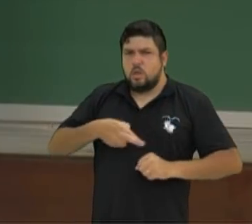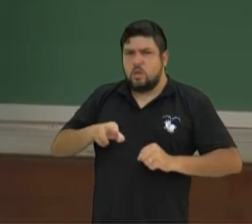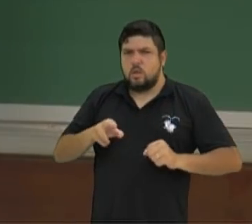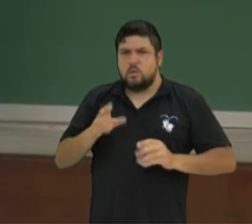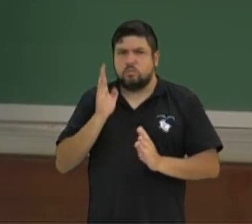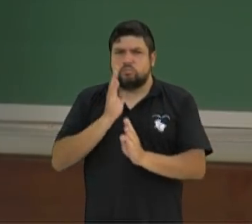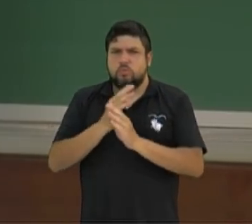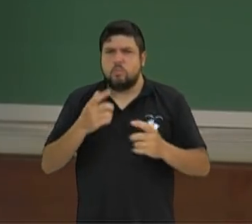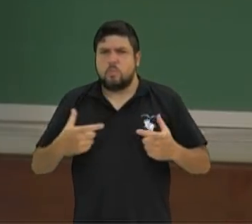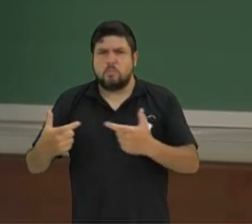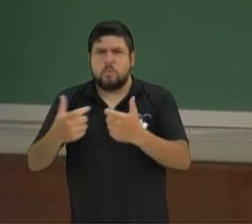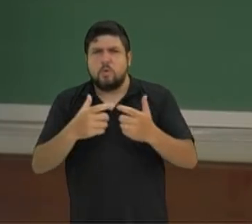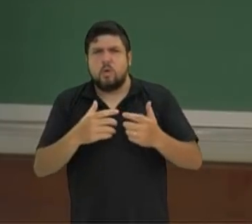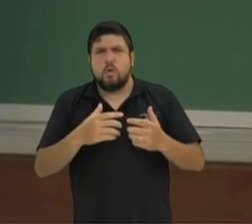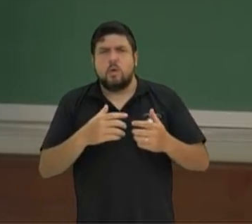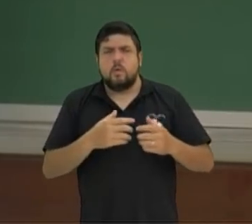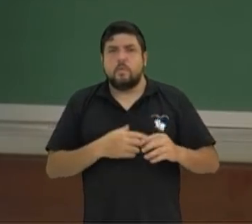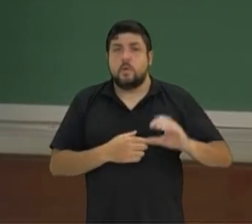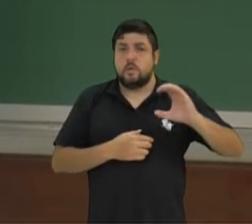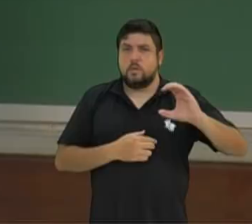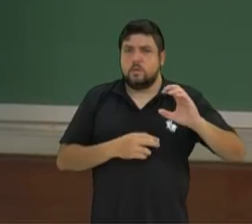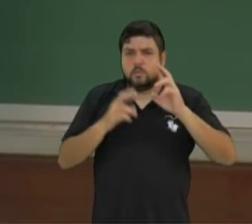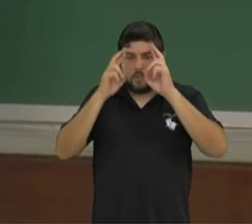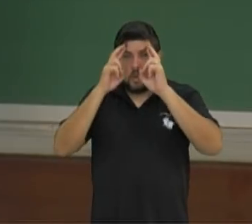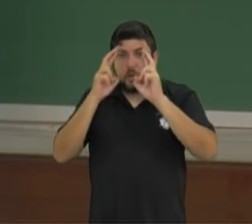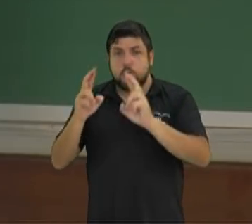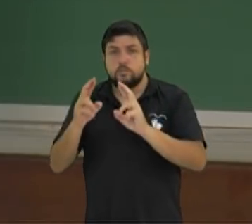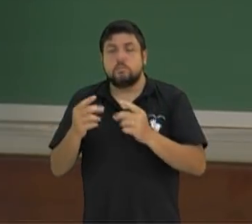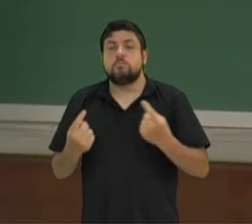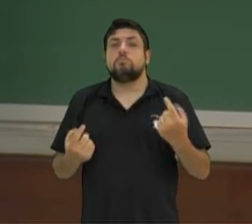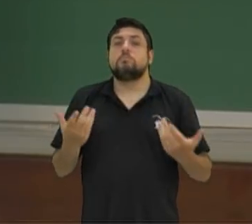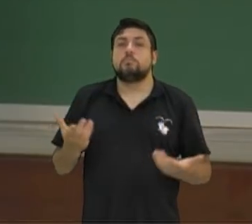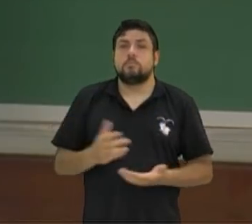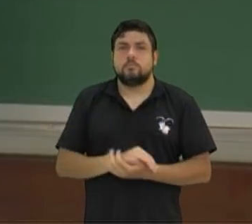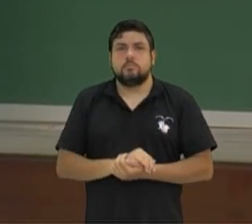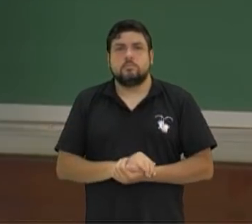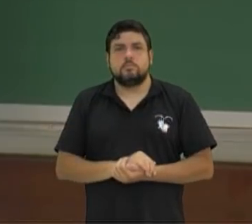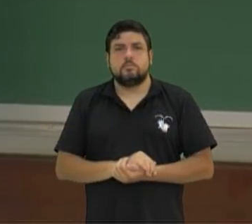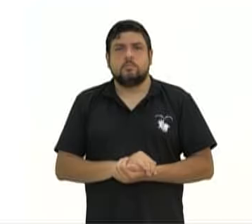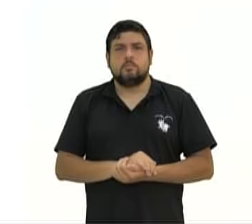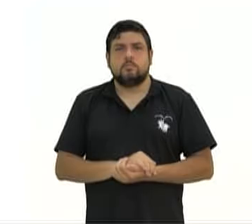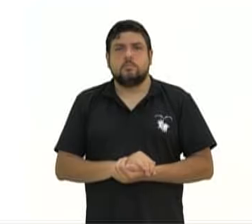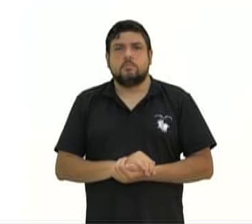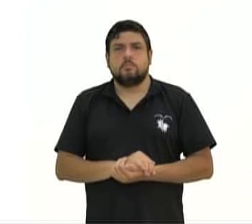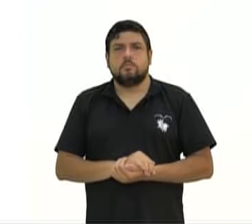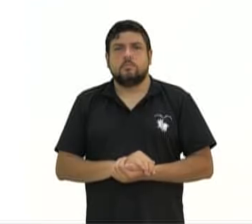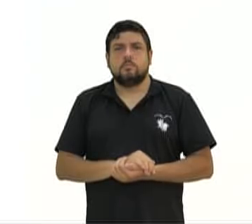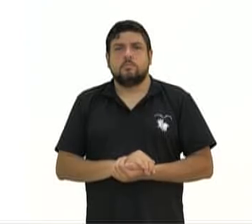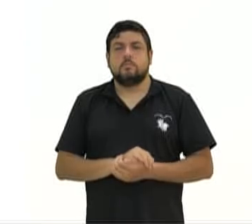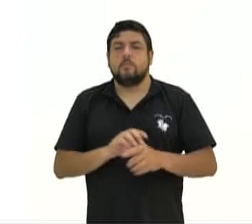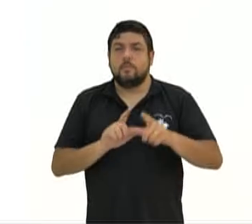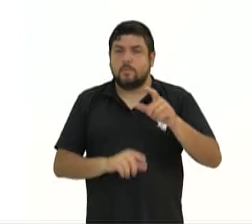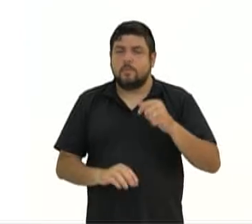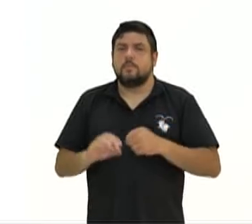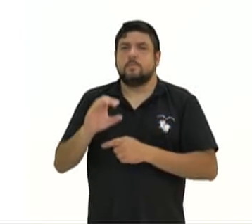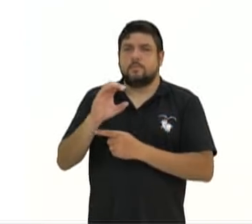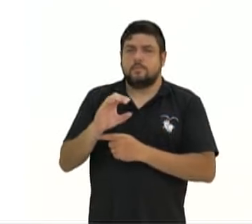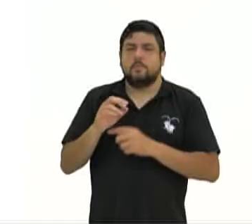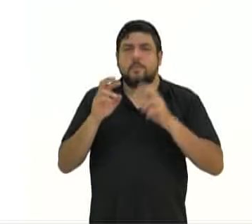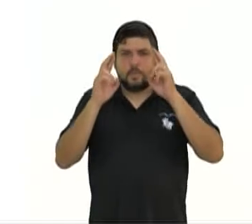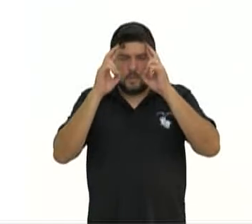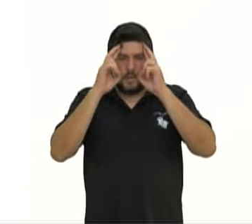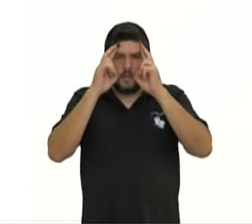B, o respeito à diversidade cultural e religiosa? Vamos descobrir qual é a resposta? É a letra C,